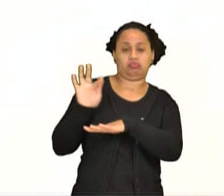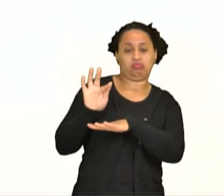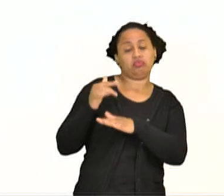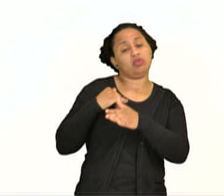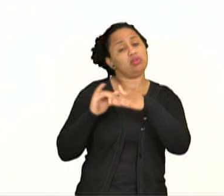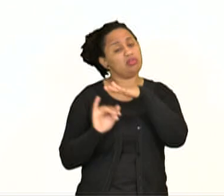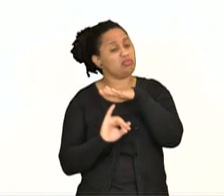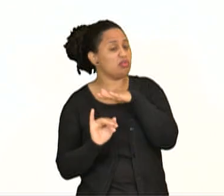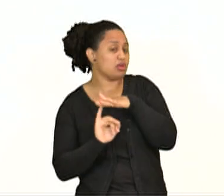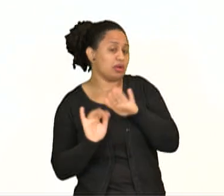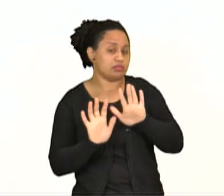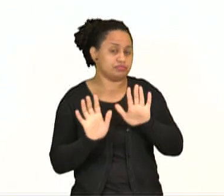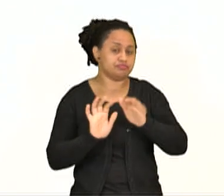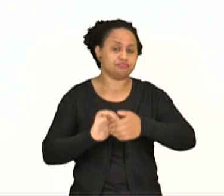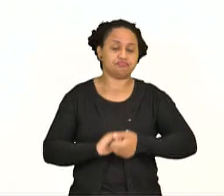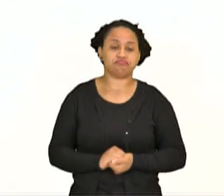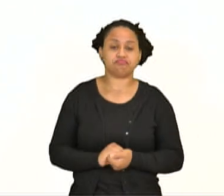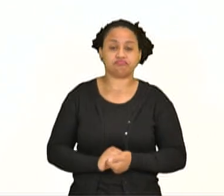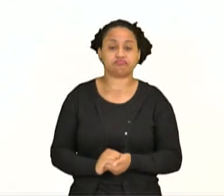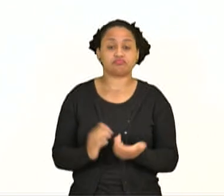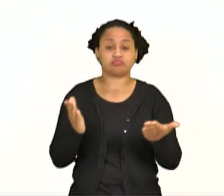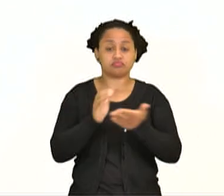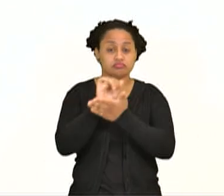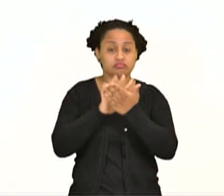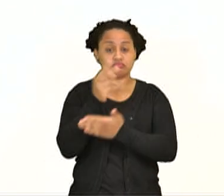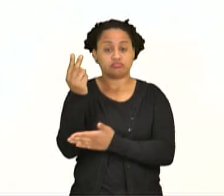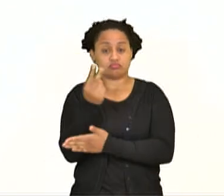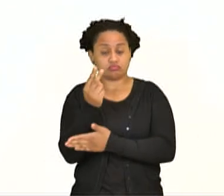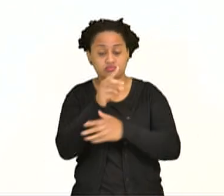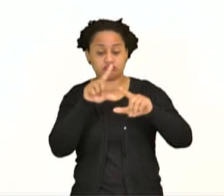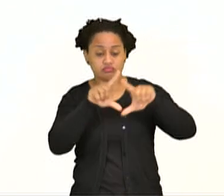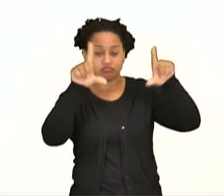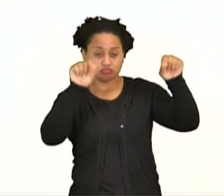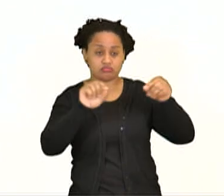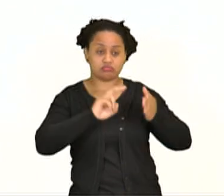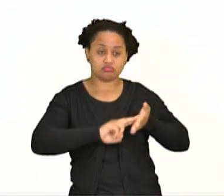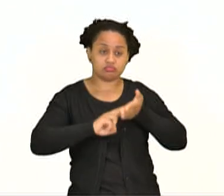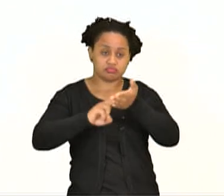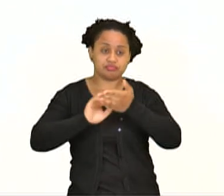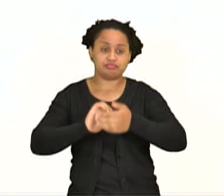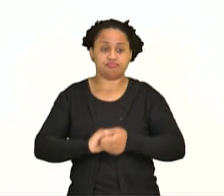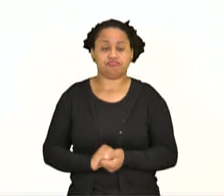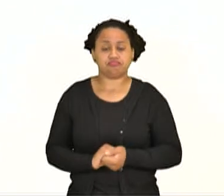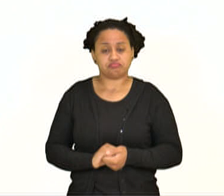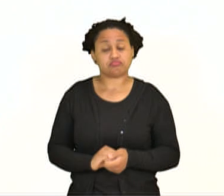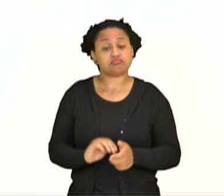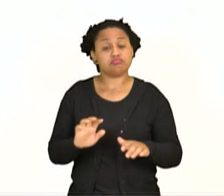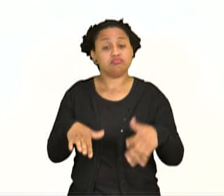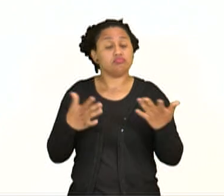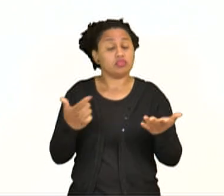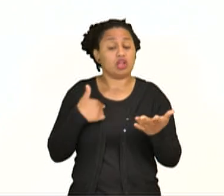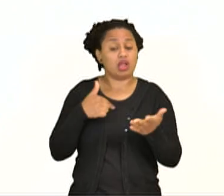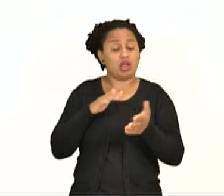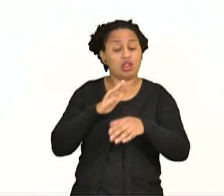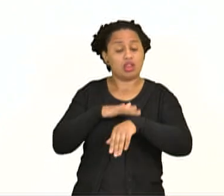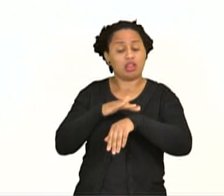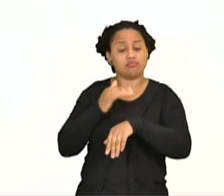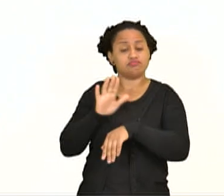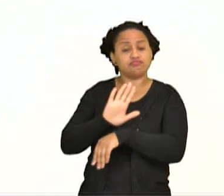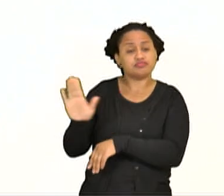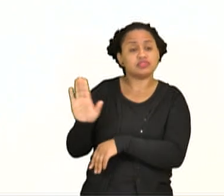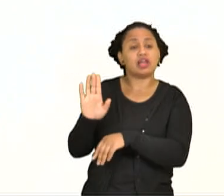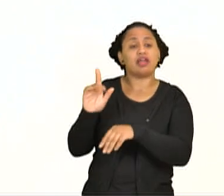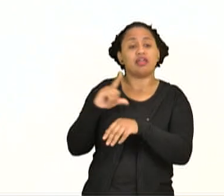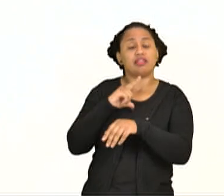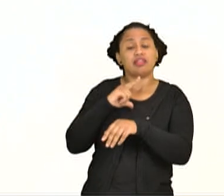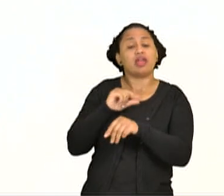mesmo. Vamos à segunda atividade em relação a essa carta. Sendo que na despedida ocorrem as saudações